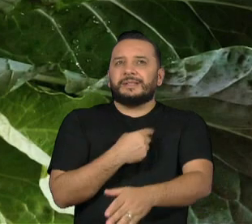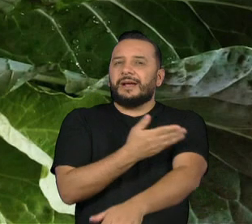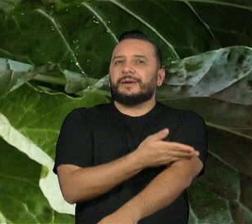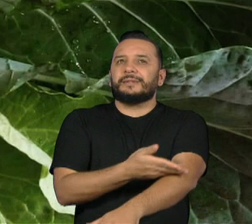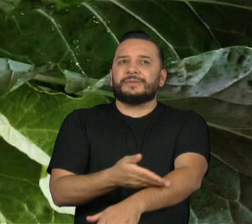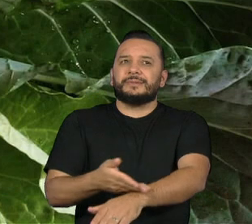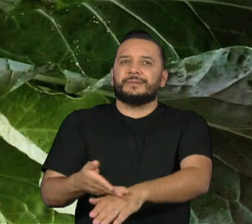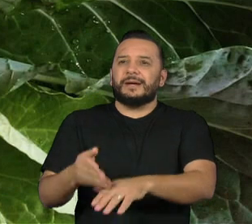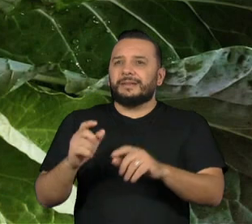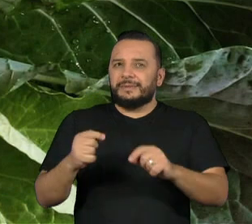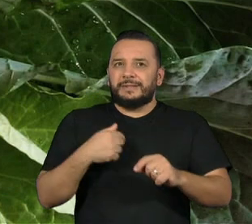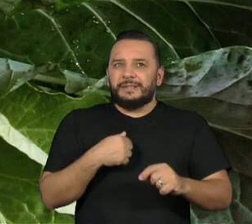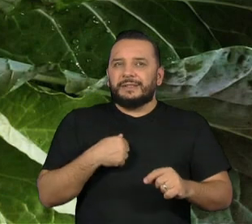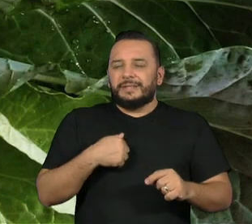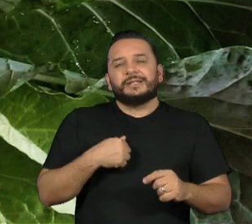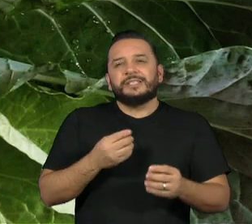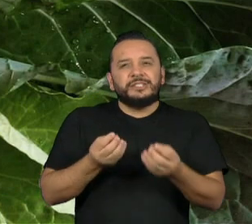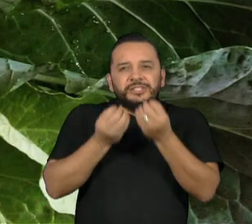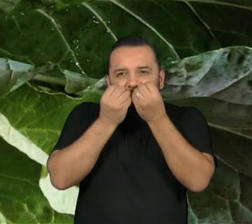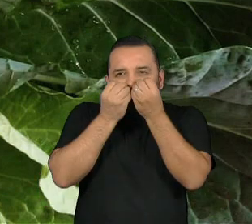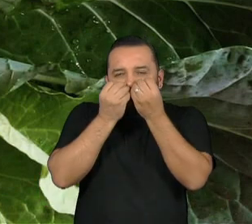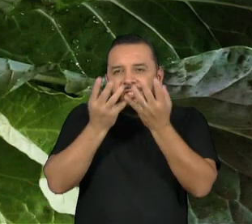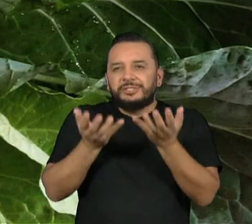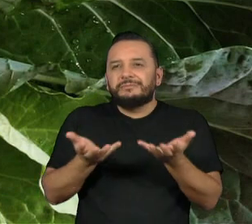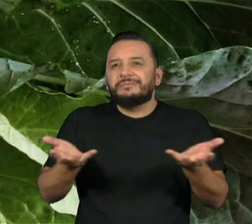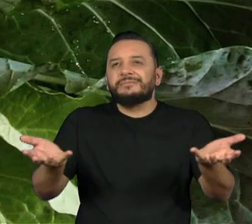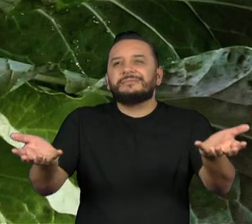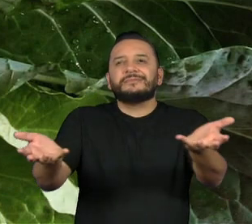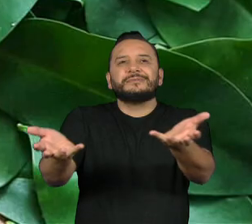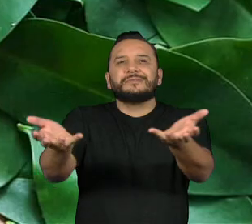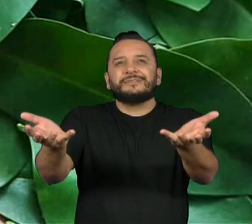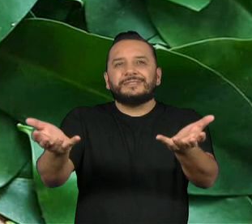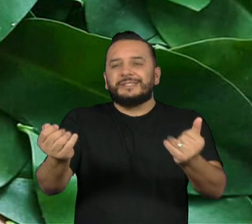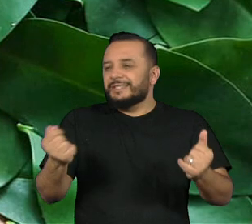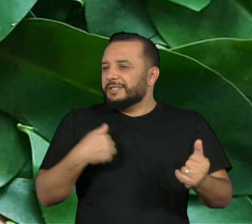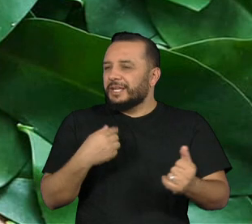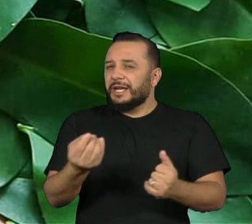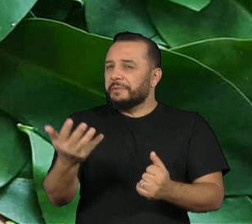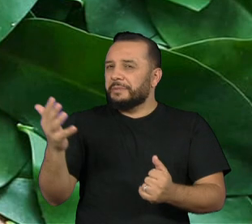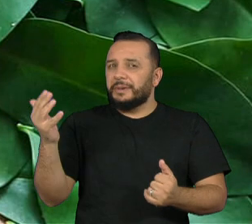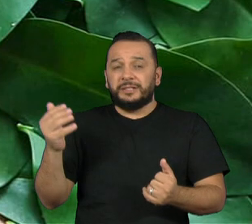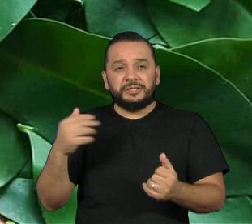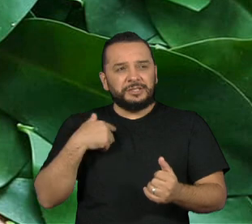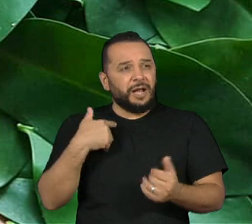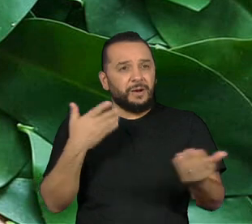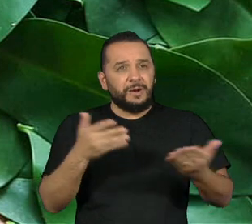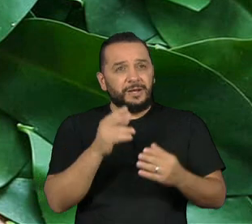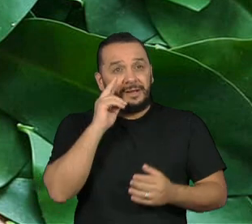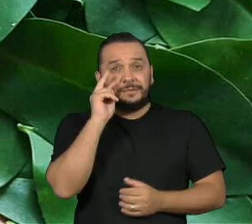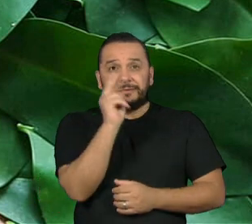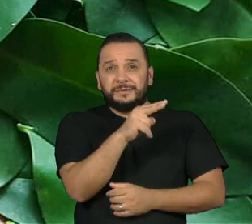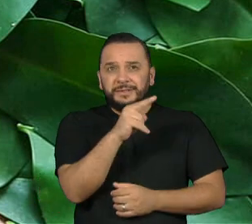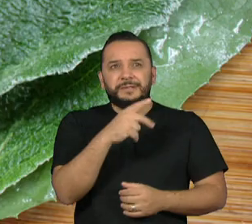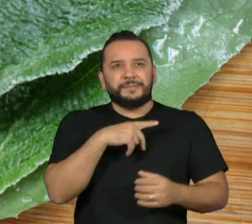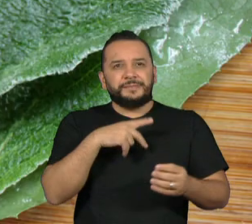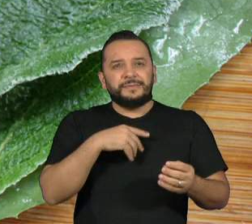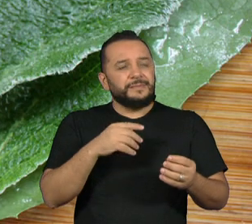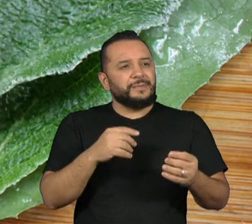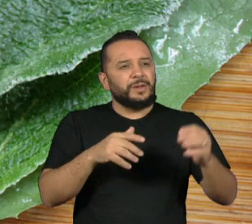jardins ornamentais, né? Uma planta bonita desse lado, outra planta. E quando a gente permite que o